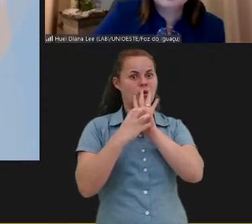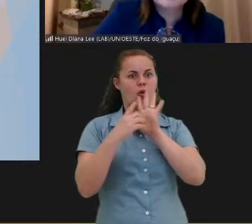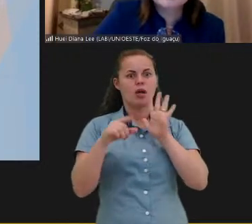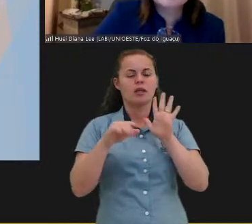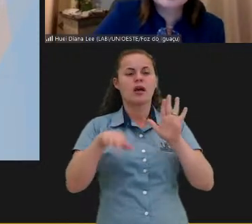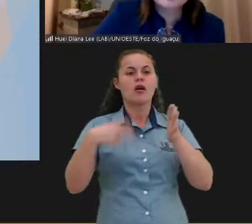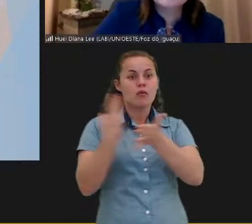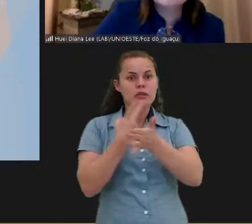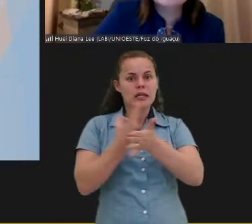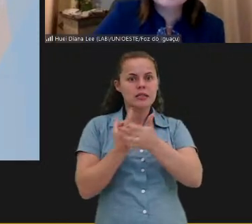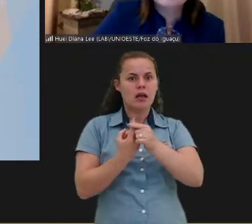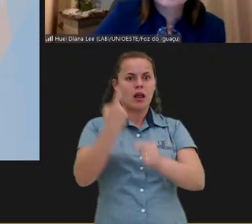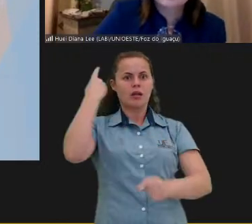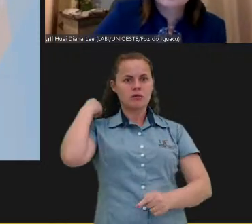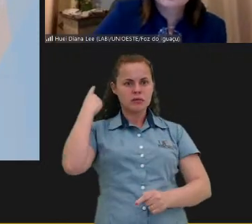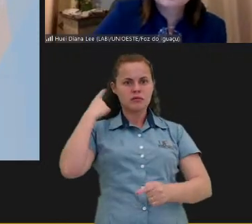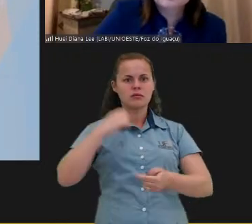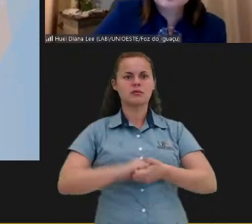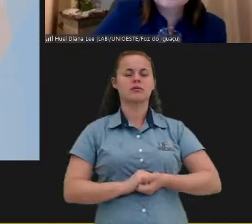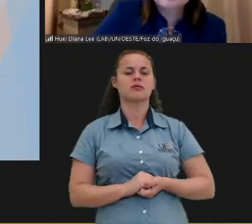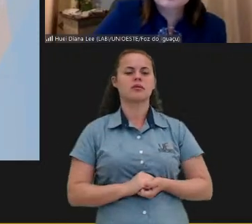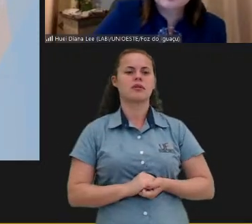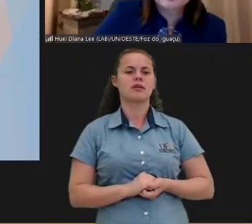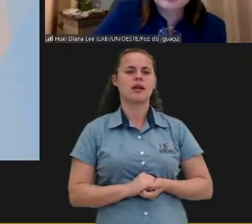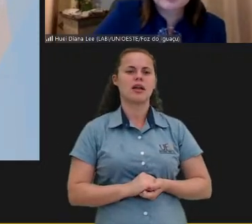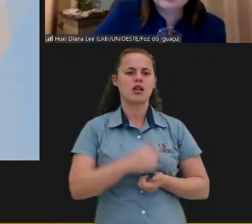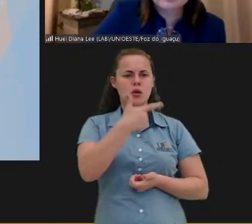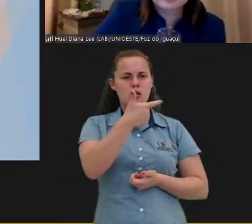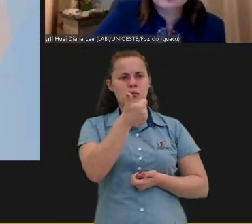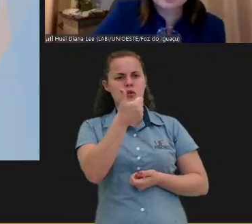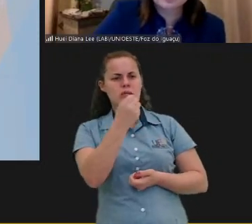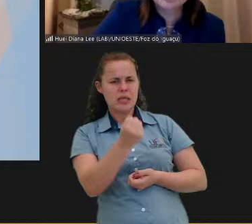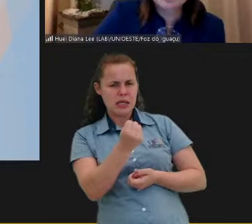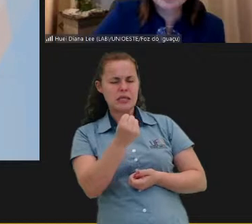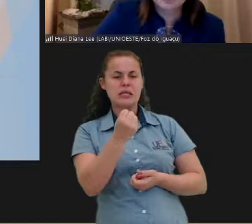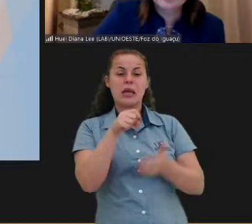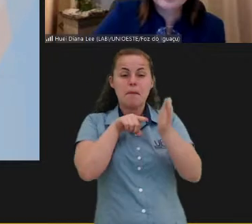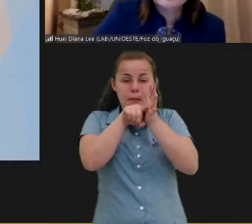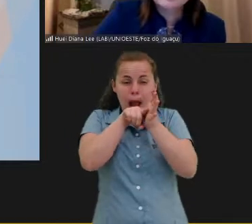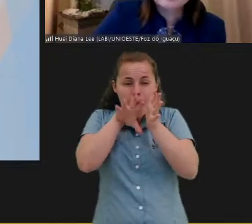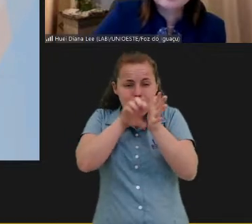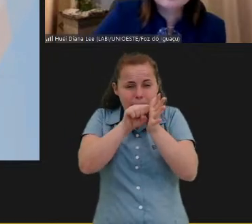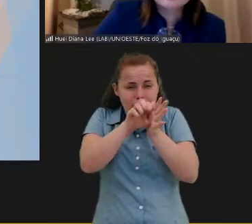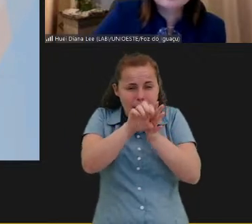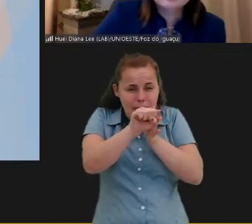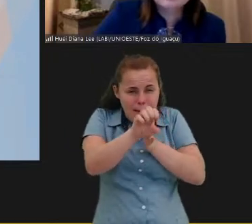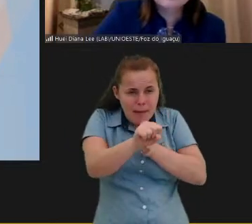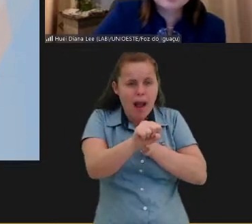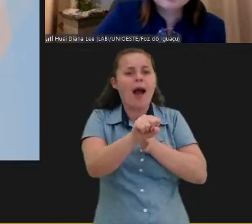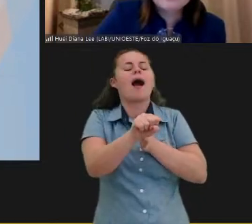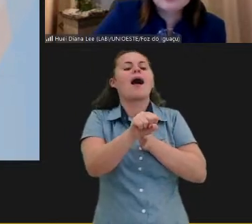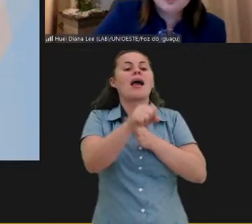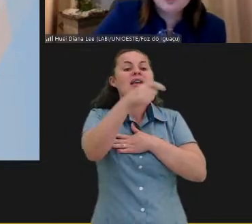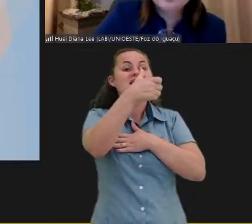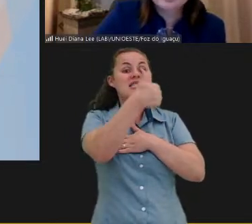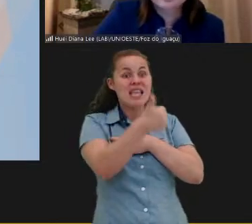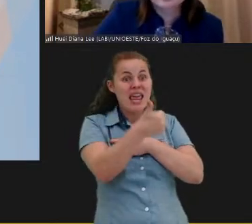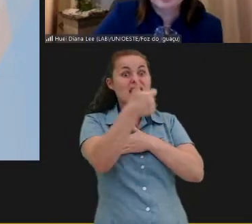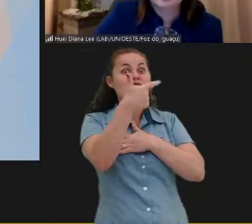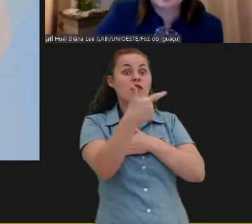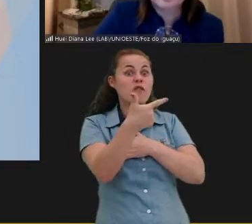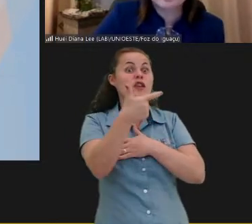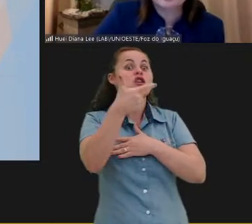em 2016, se a gente fizesse uma busca pelo termo no Google, seriam 120 milhões